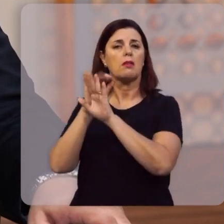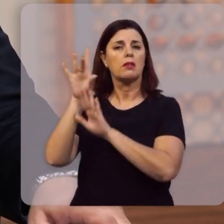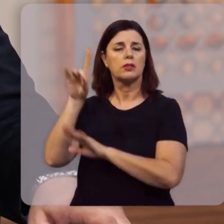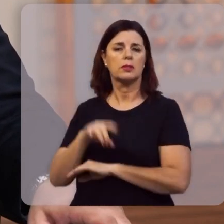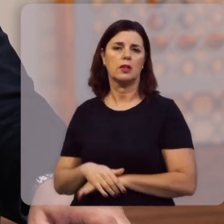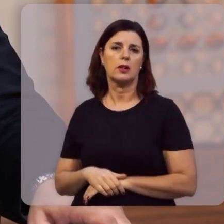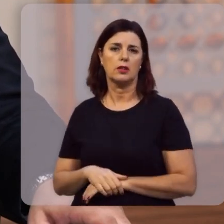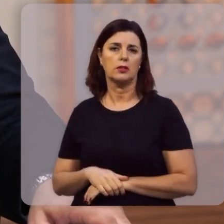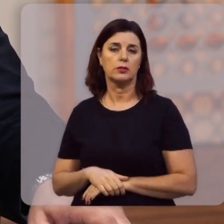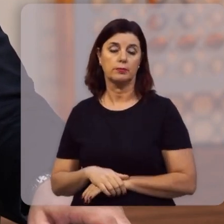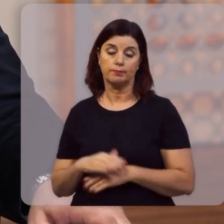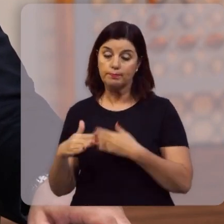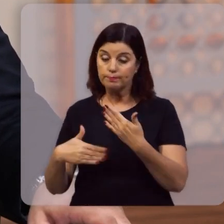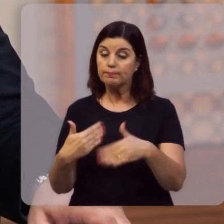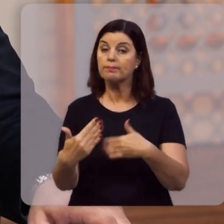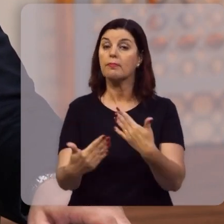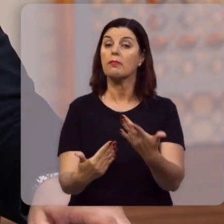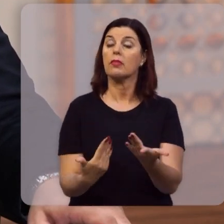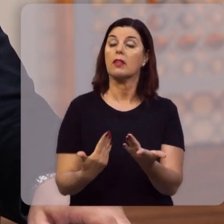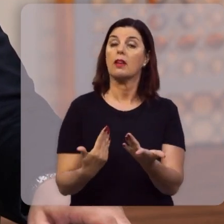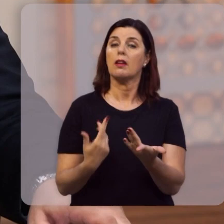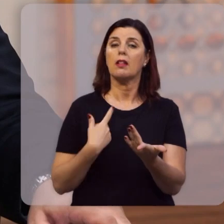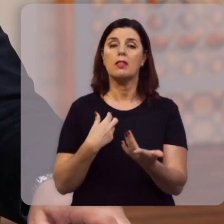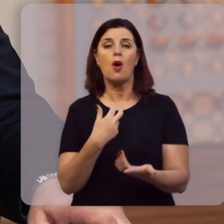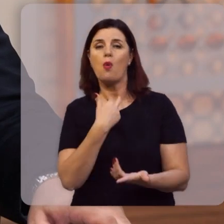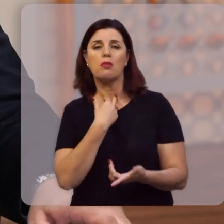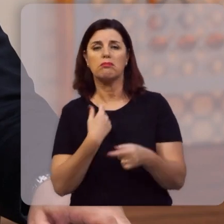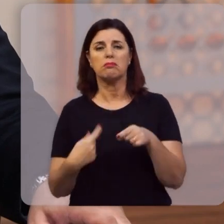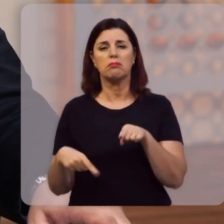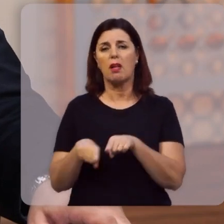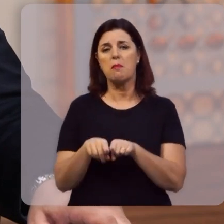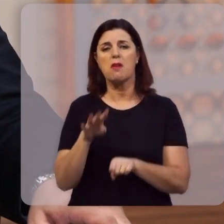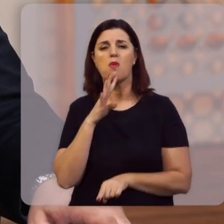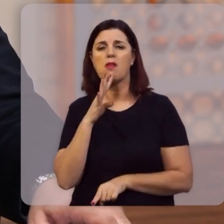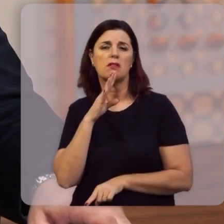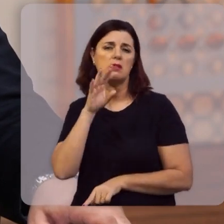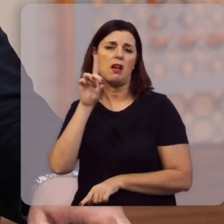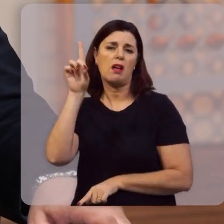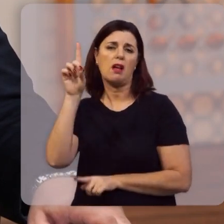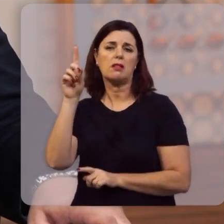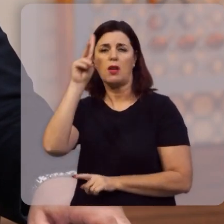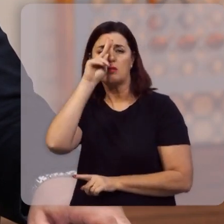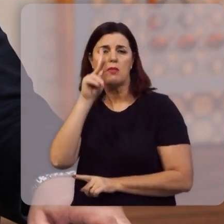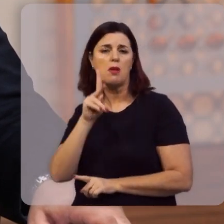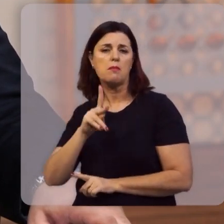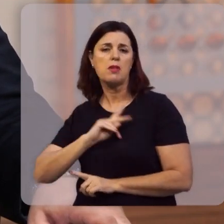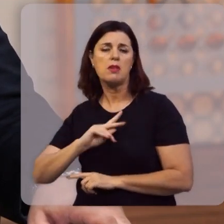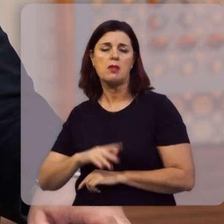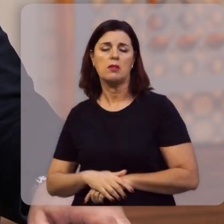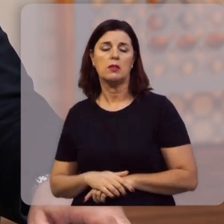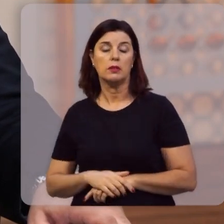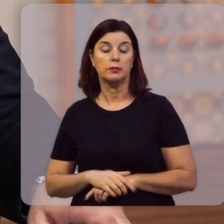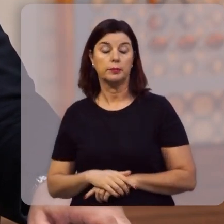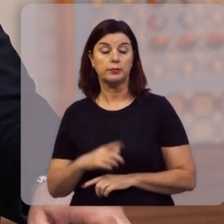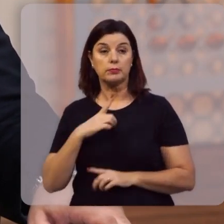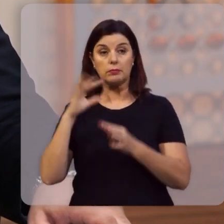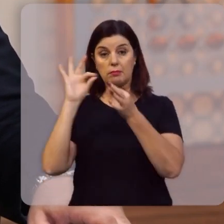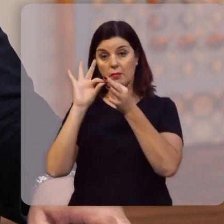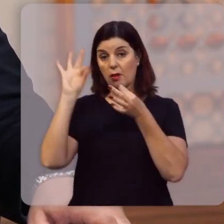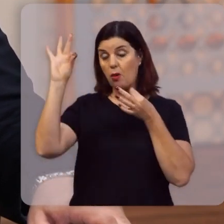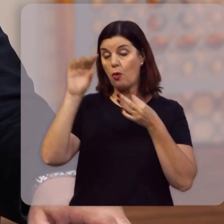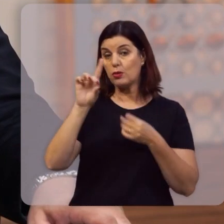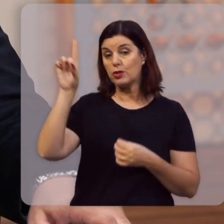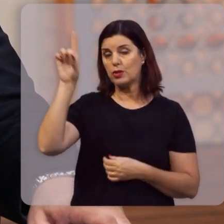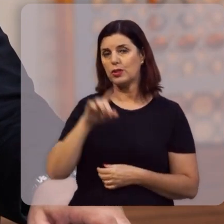Deus. Consequentemente, ele é incapaz de conhecer a Deus por si mesmo. Ele está longe